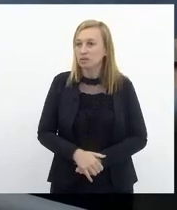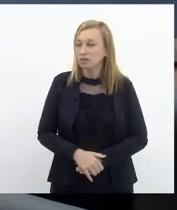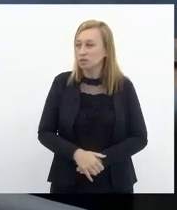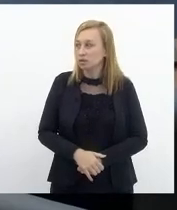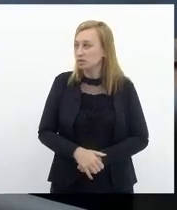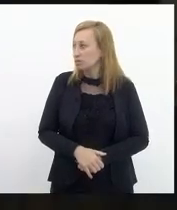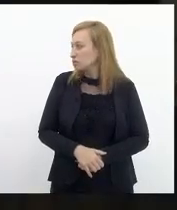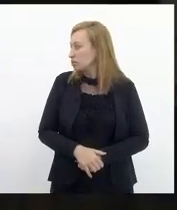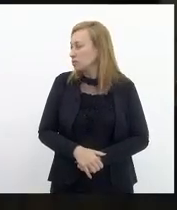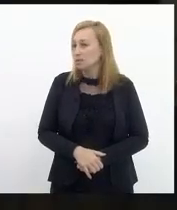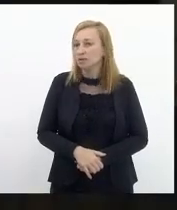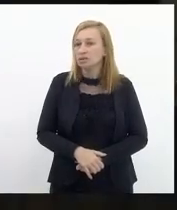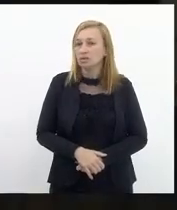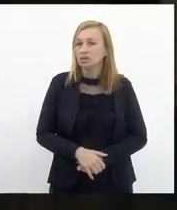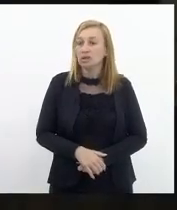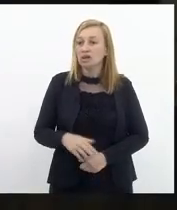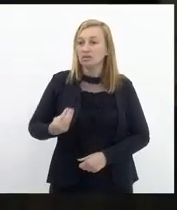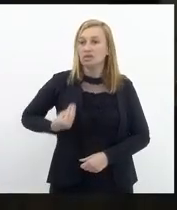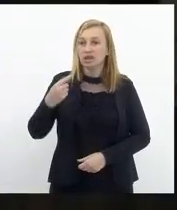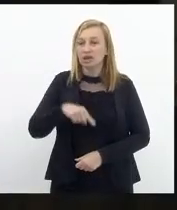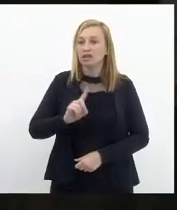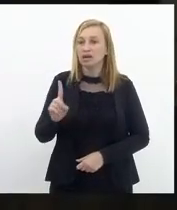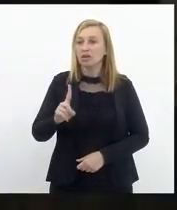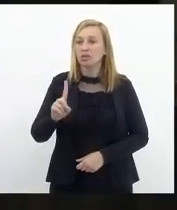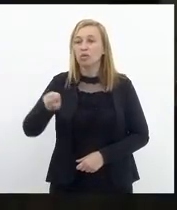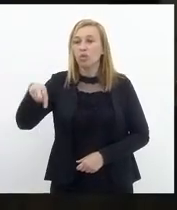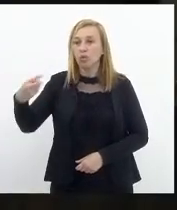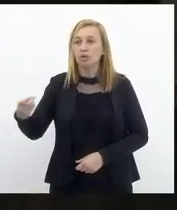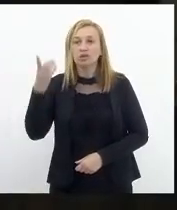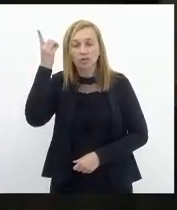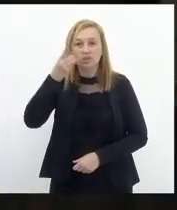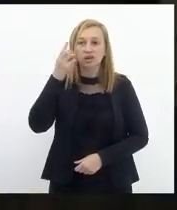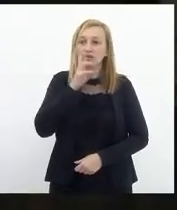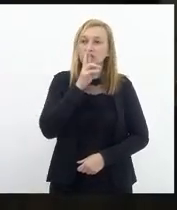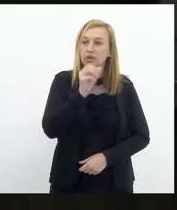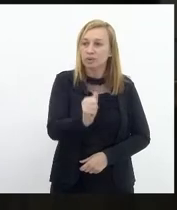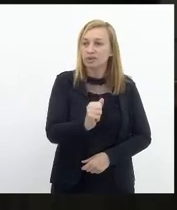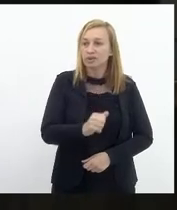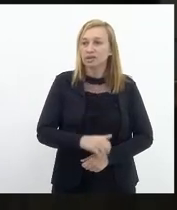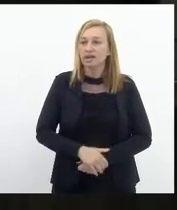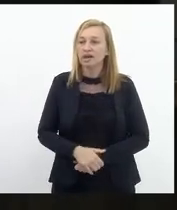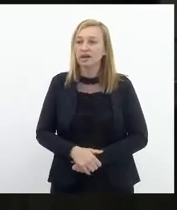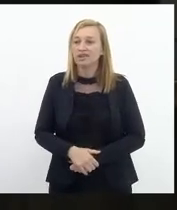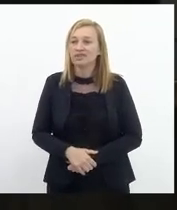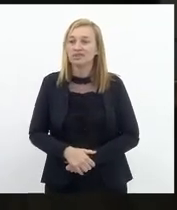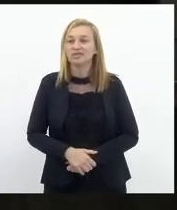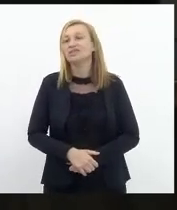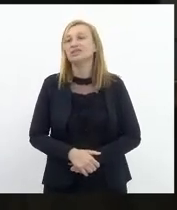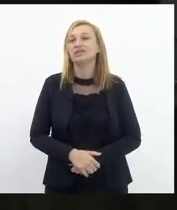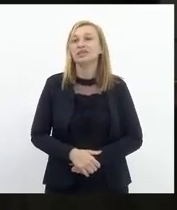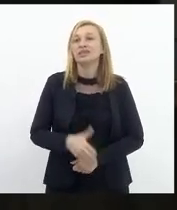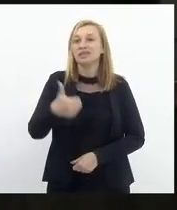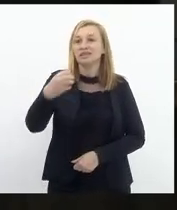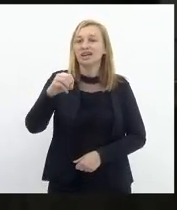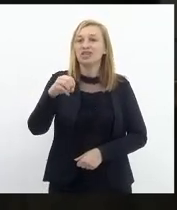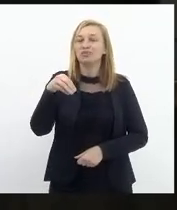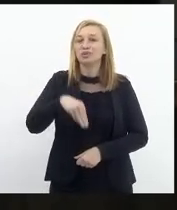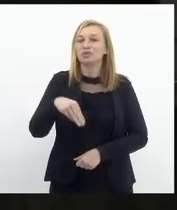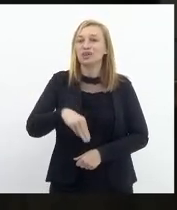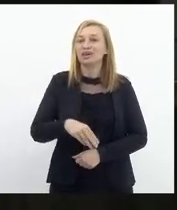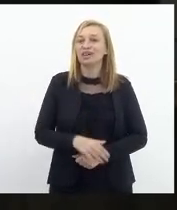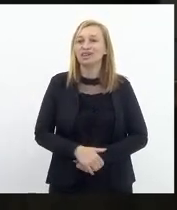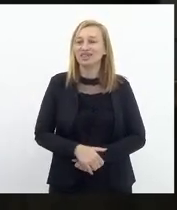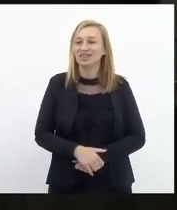não se fazendo presente próximo orador escrito é o deputado Rodrigo Amorim vossa excelência dispõe de 10